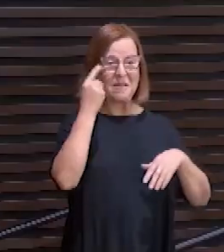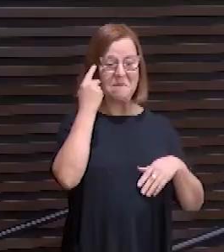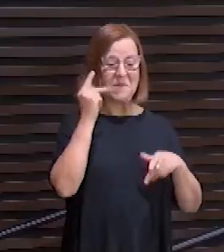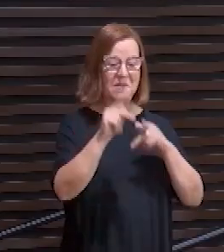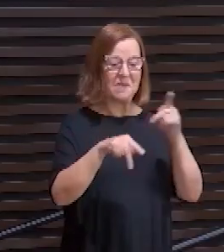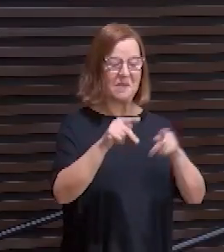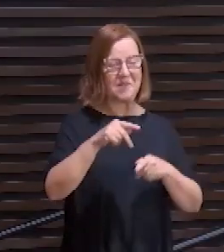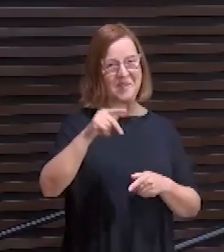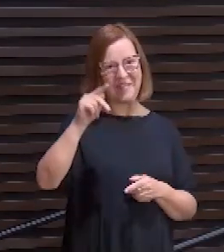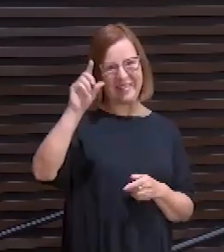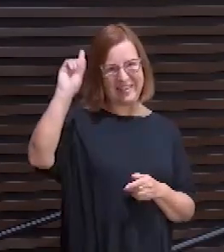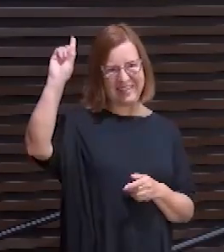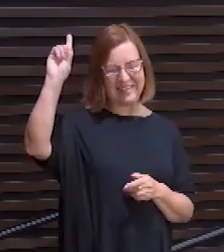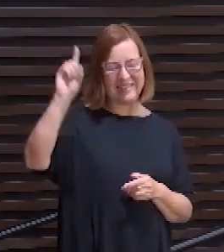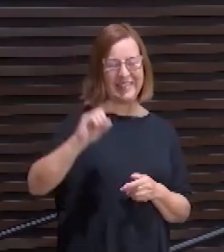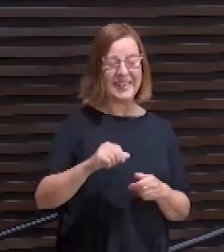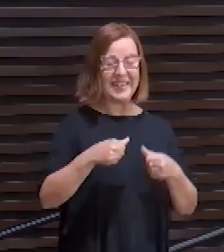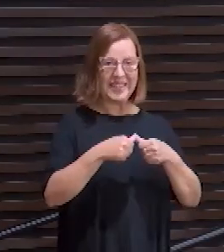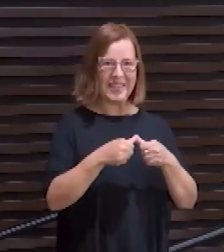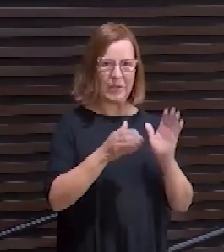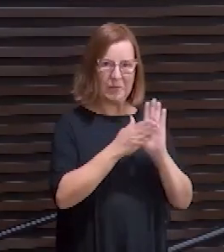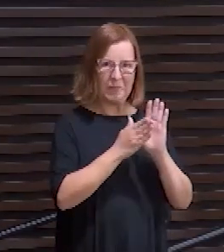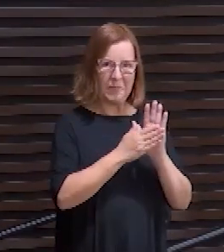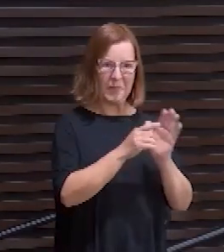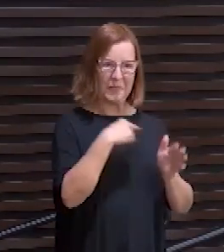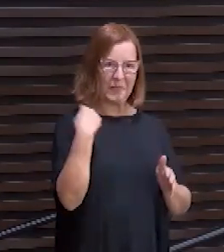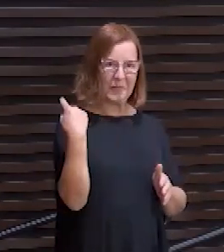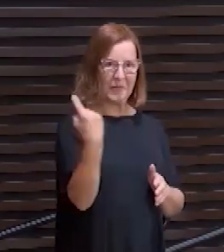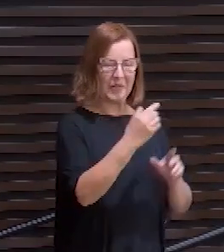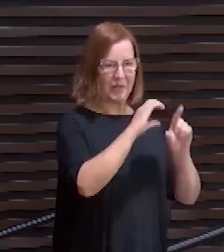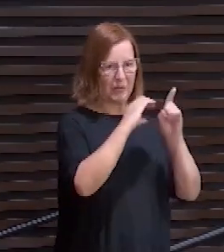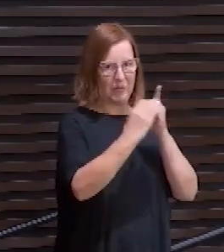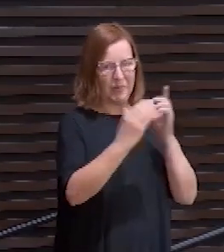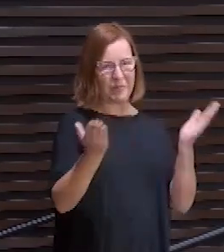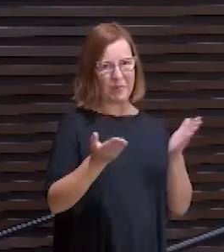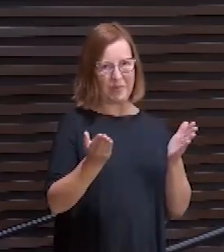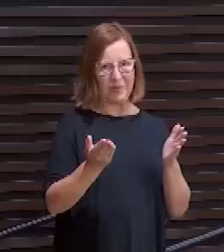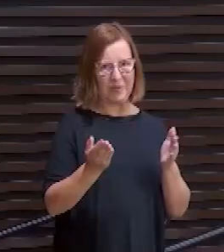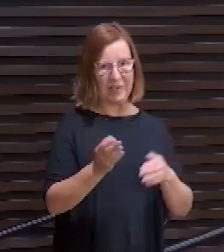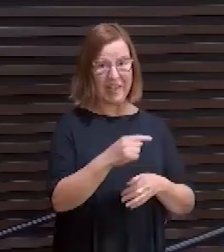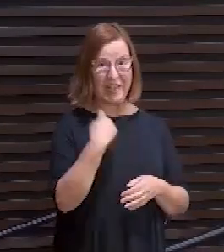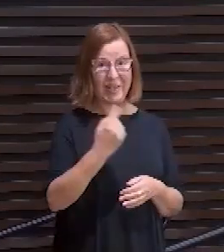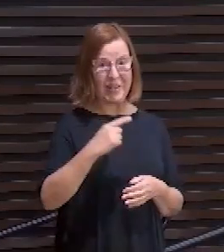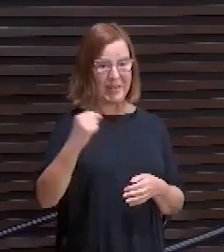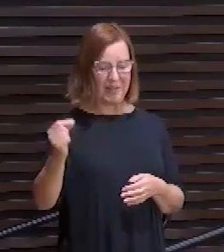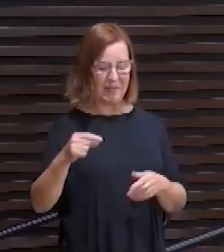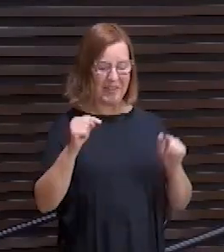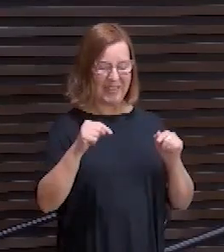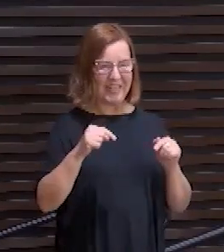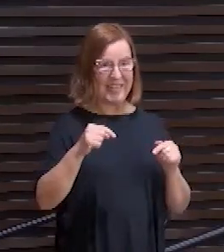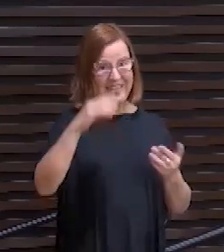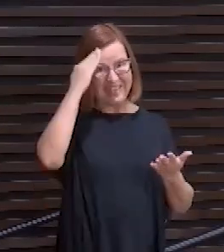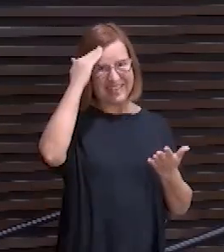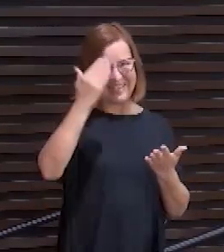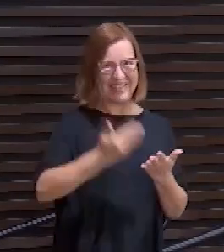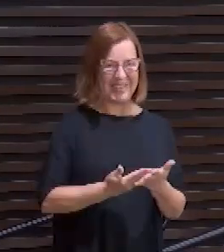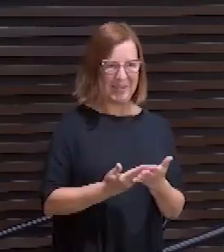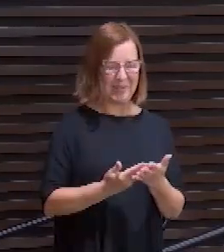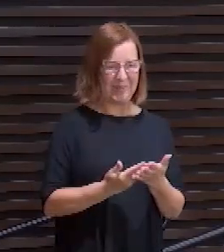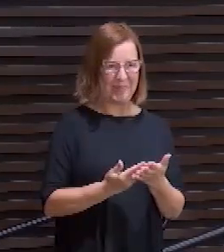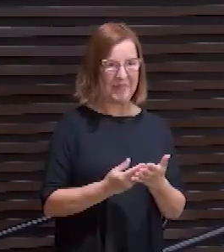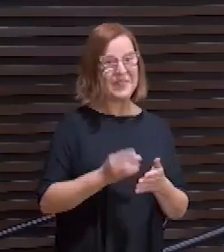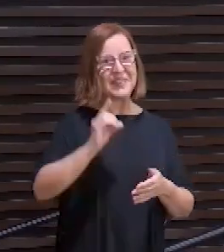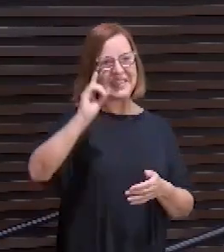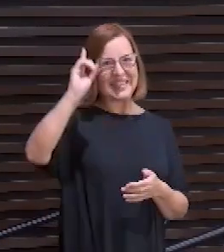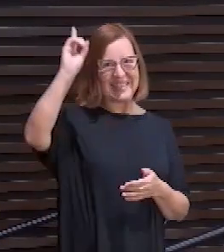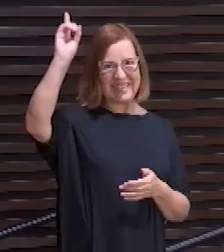Este é o propósito da nossa reunião hoje. Que nós saiamos daqui, meus irmãos, crendo que